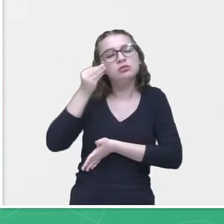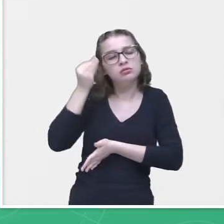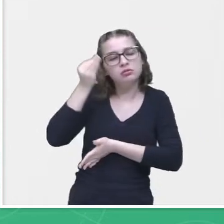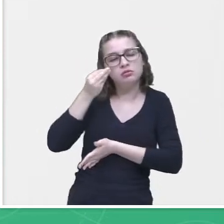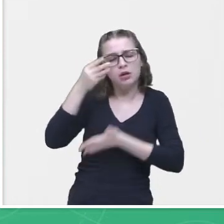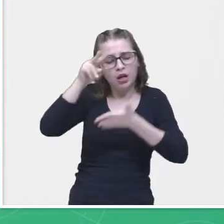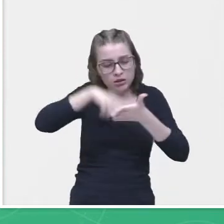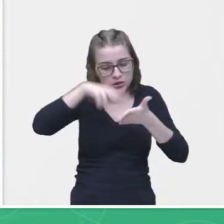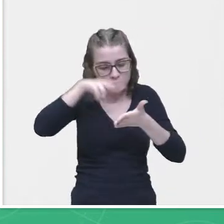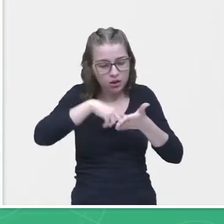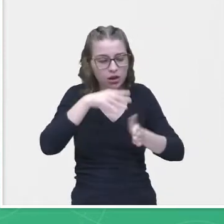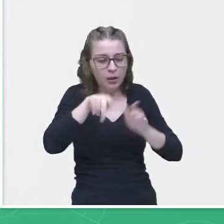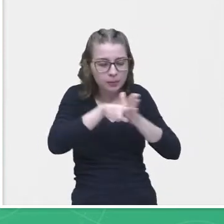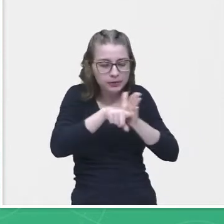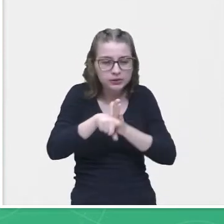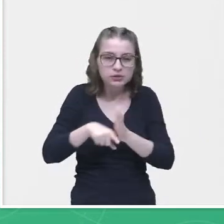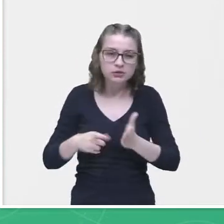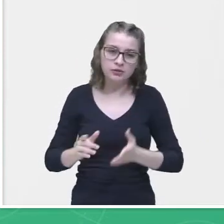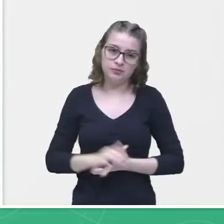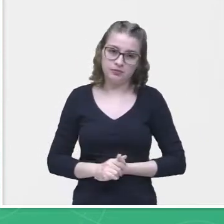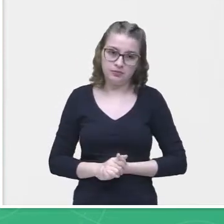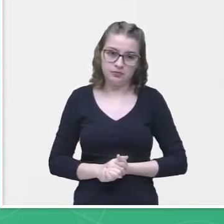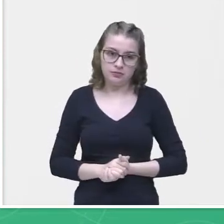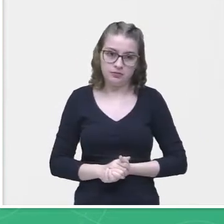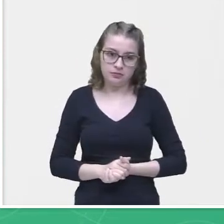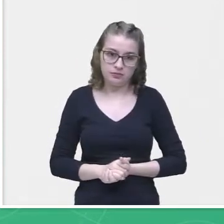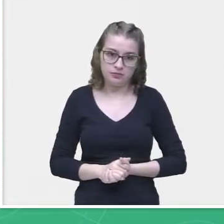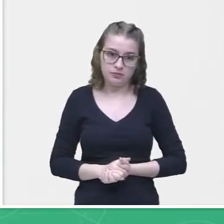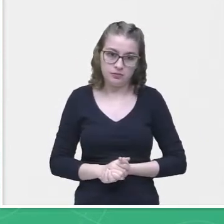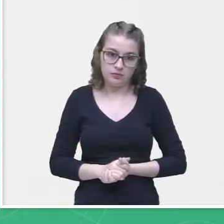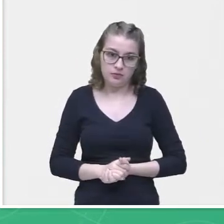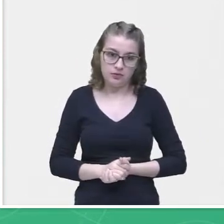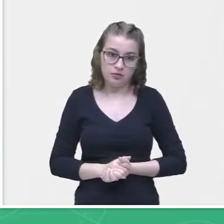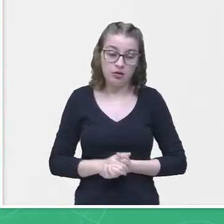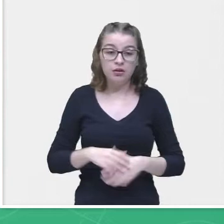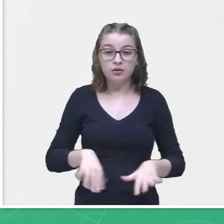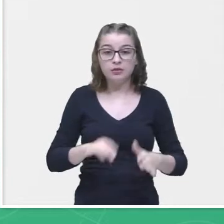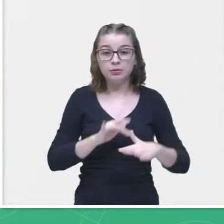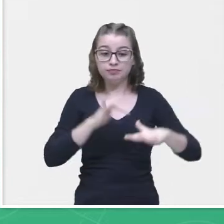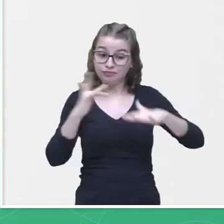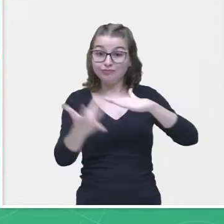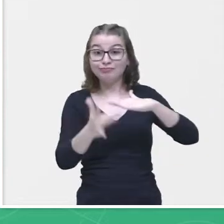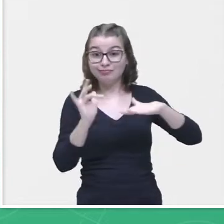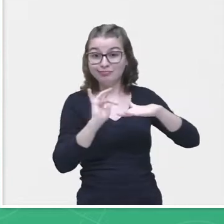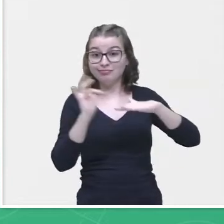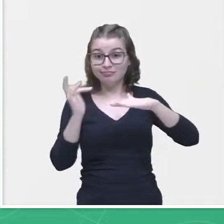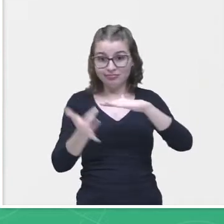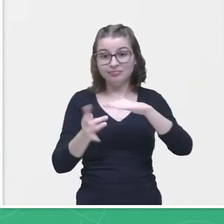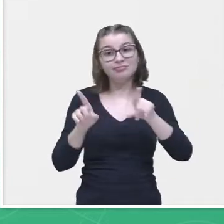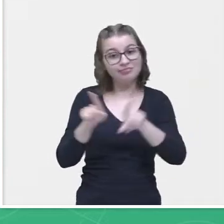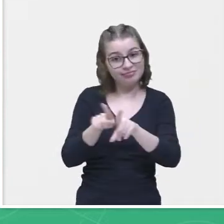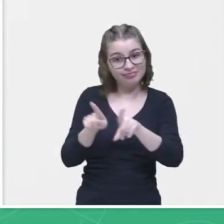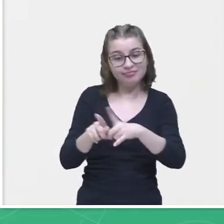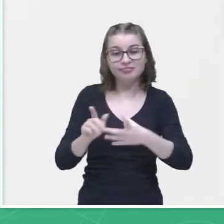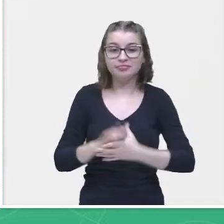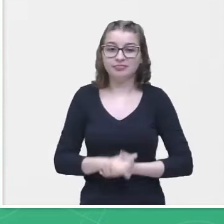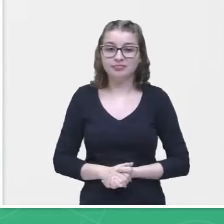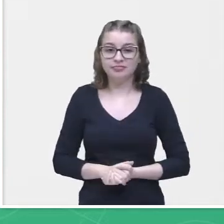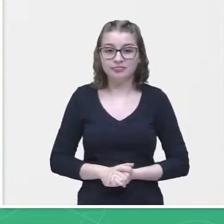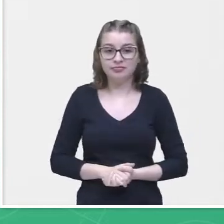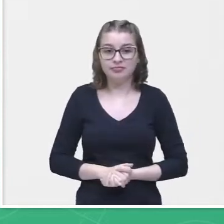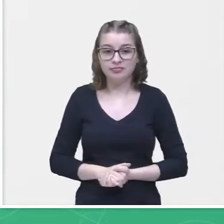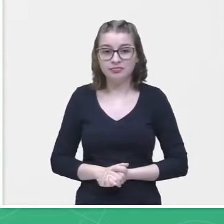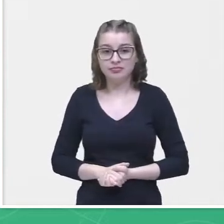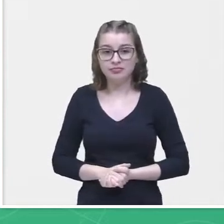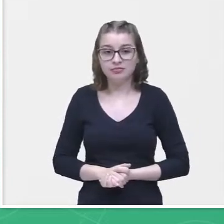enfim. Veiculação em meio de comunicação. As redes sociais, por exemplo, também podem ser utilizadas,